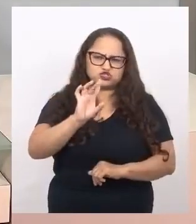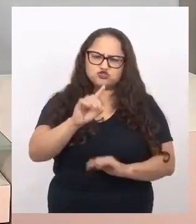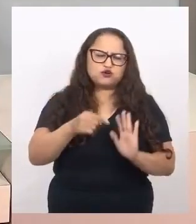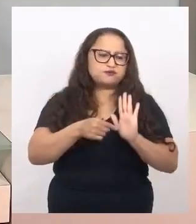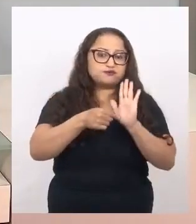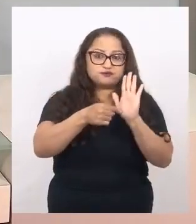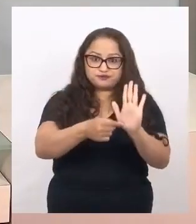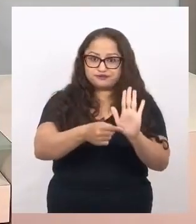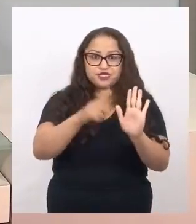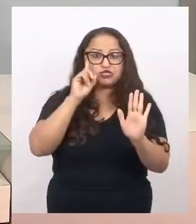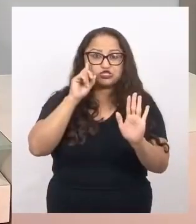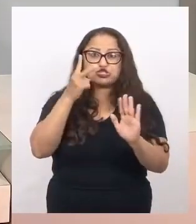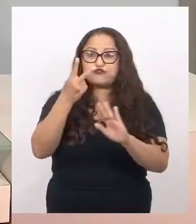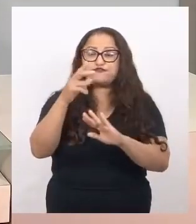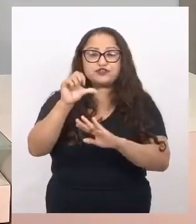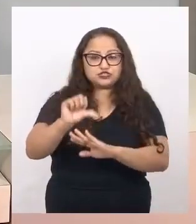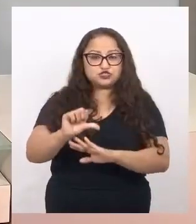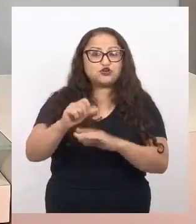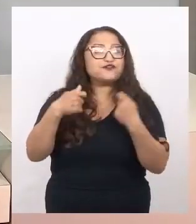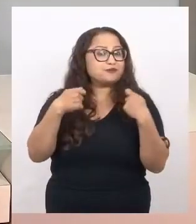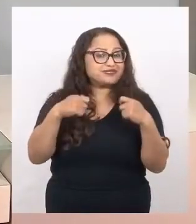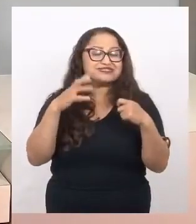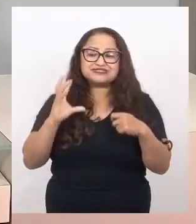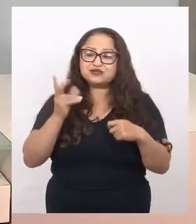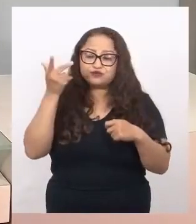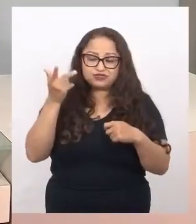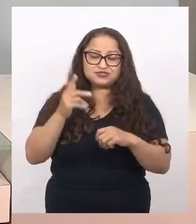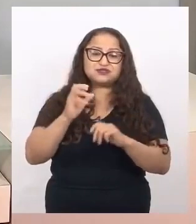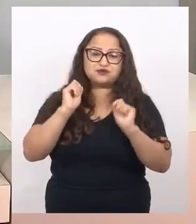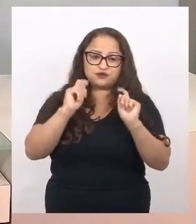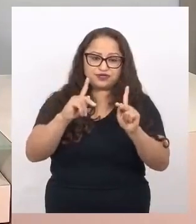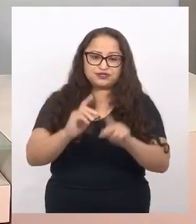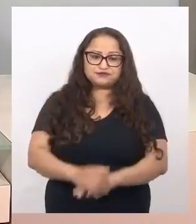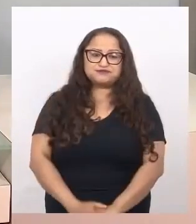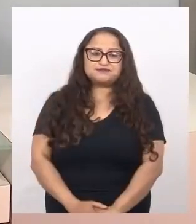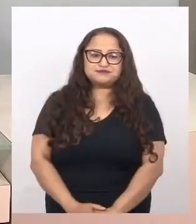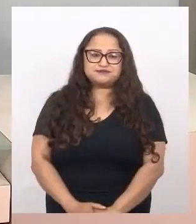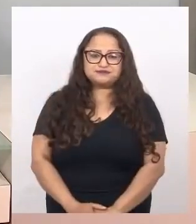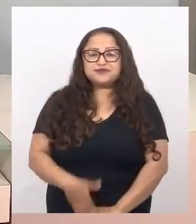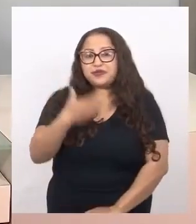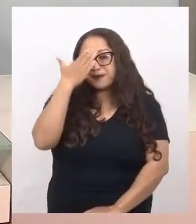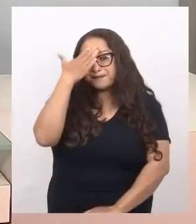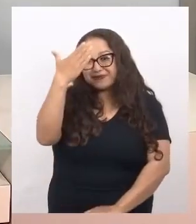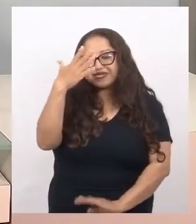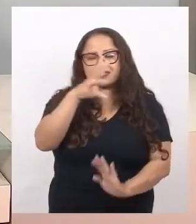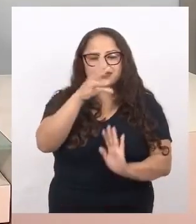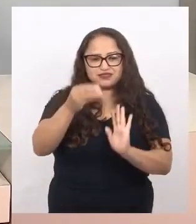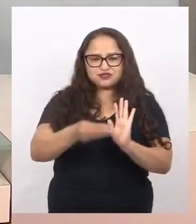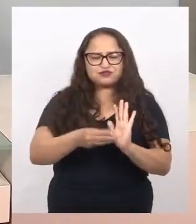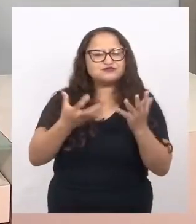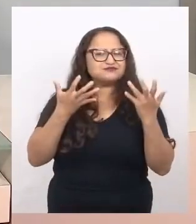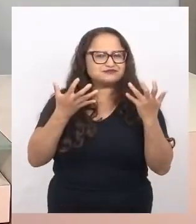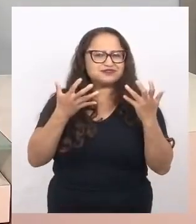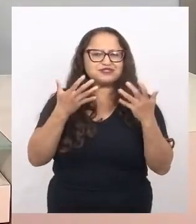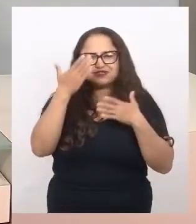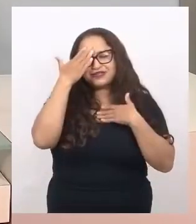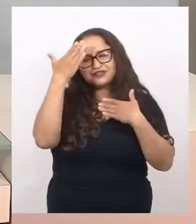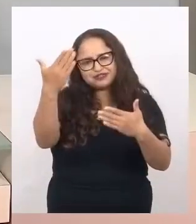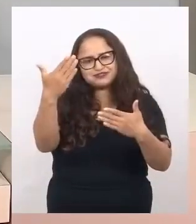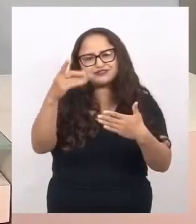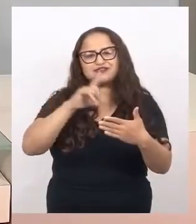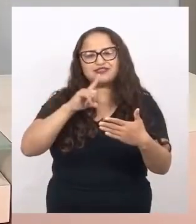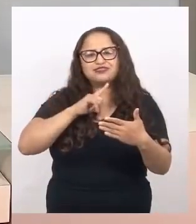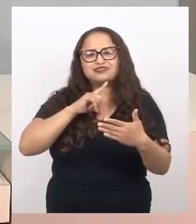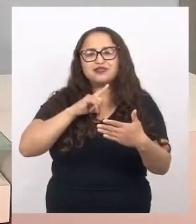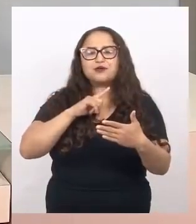interesse e o dia 29 tem, às vezes, um dia único. Obrigada, pessoal. Queria agradecer a todo mundo que acompanhou com a gente. A gente teve